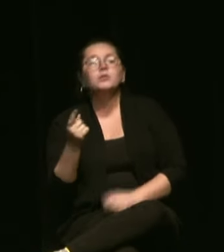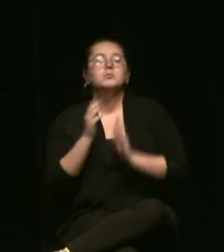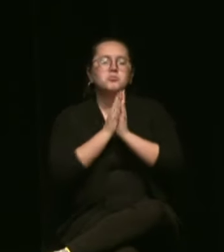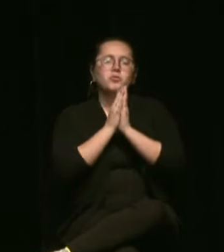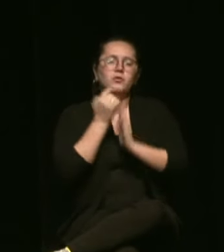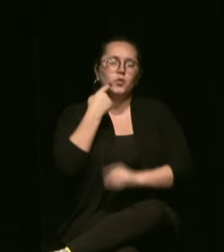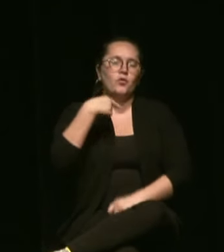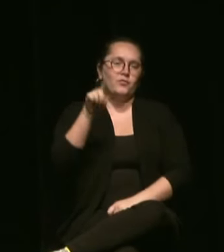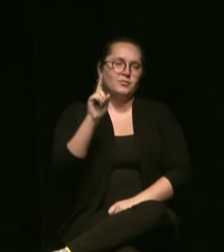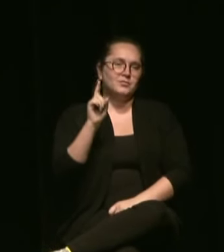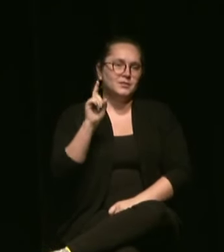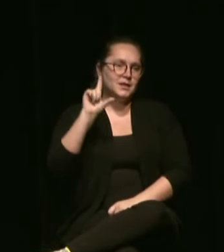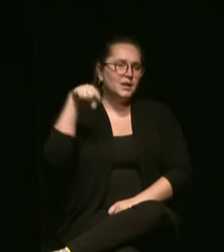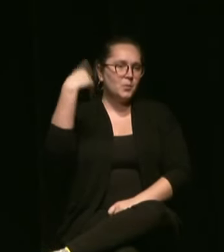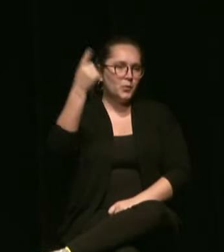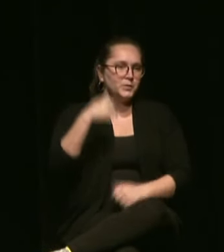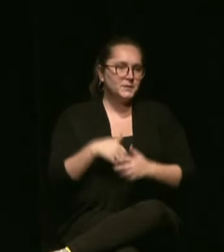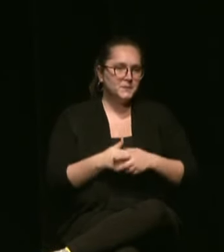assistir.